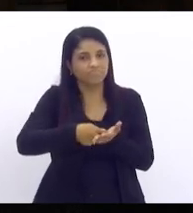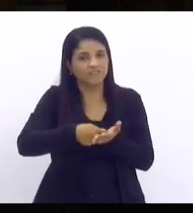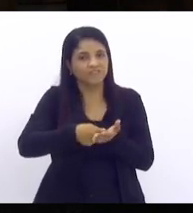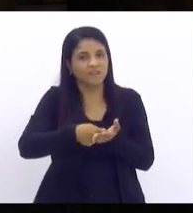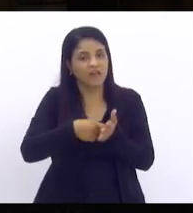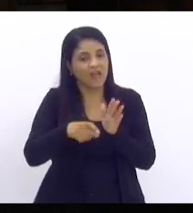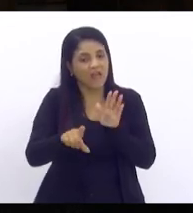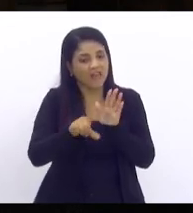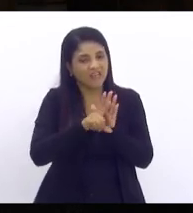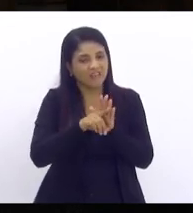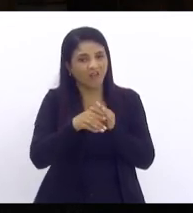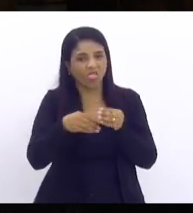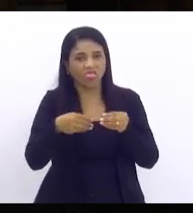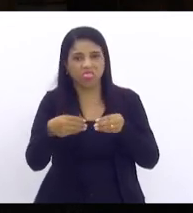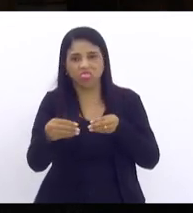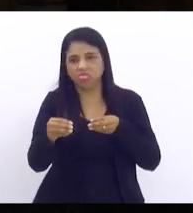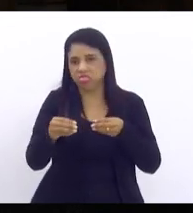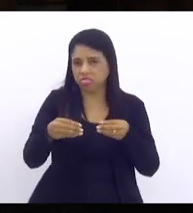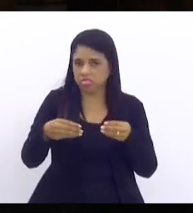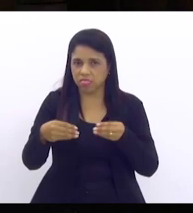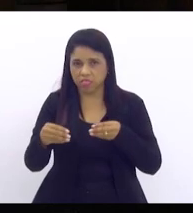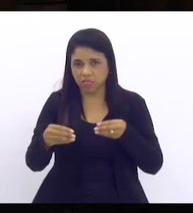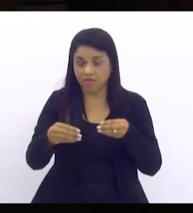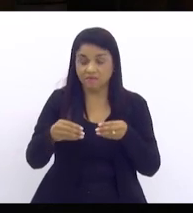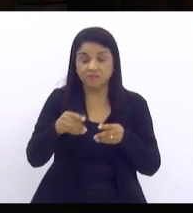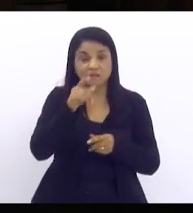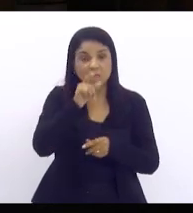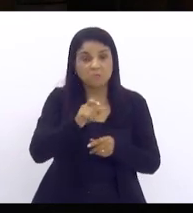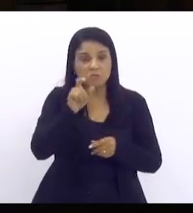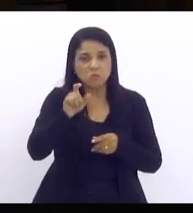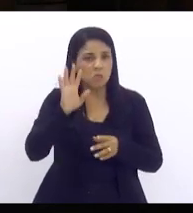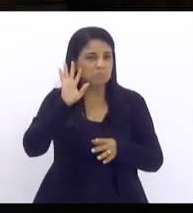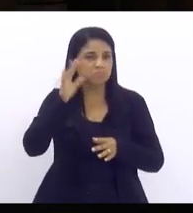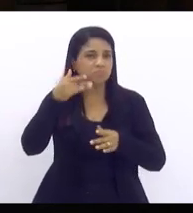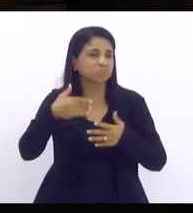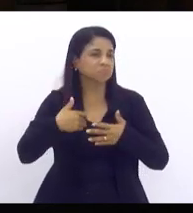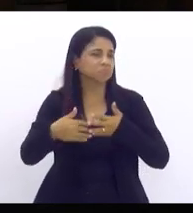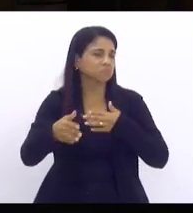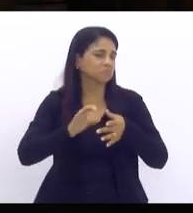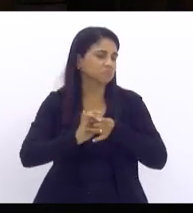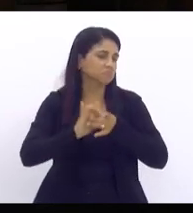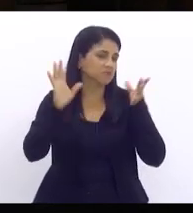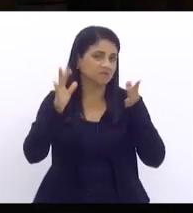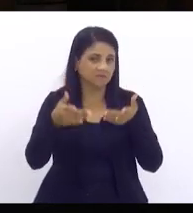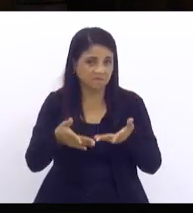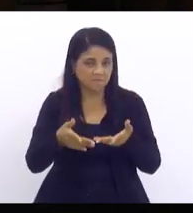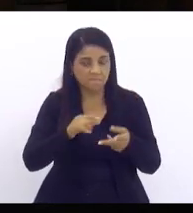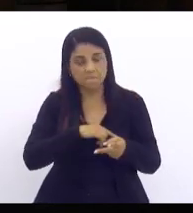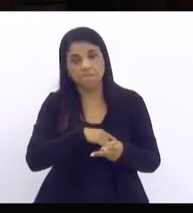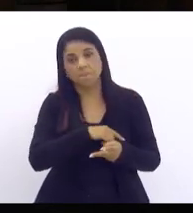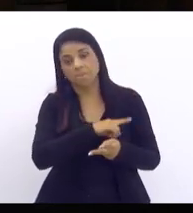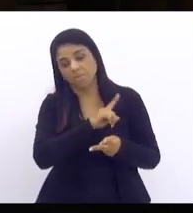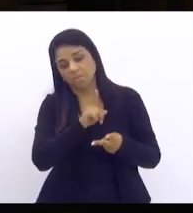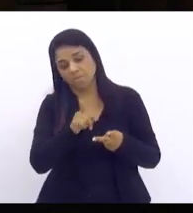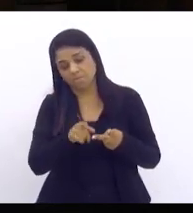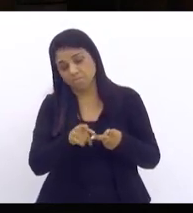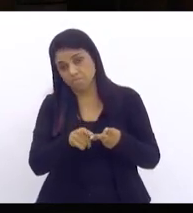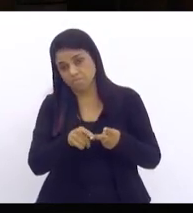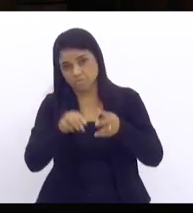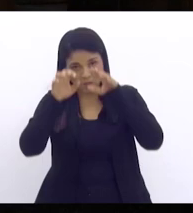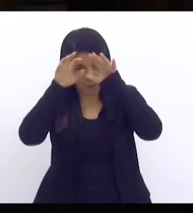afrouxando, está deixando com que as pessoas façam o que bem entendem. E aí nós temos a questão do Supremo